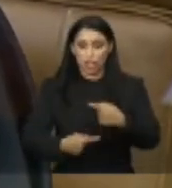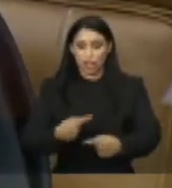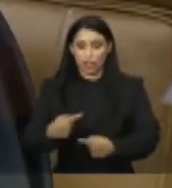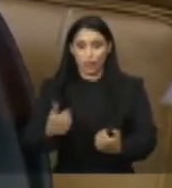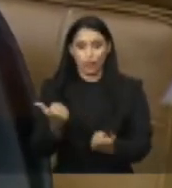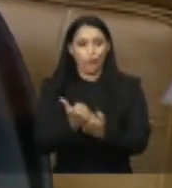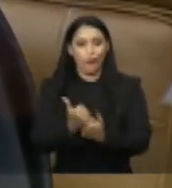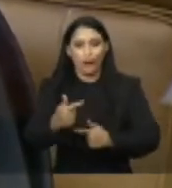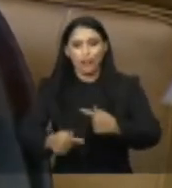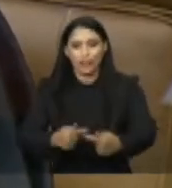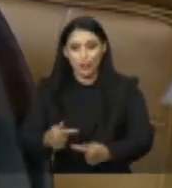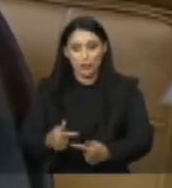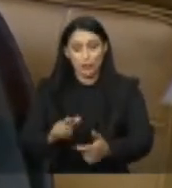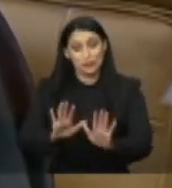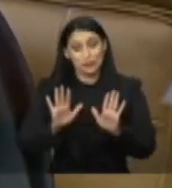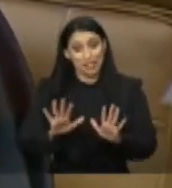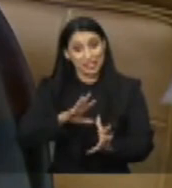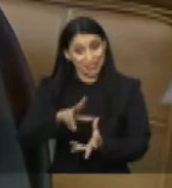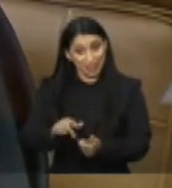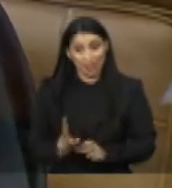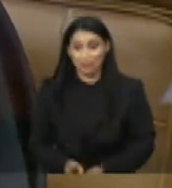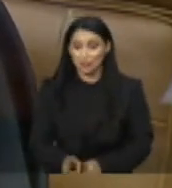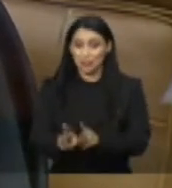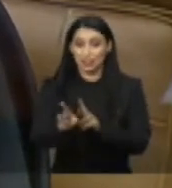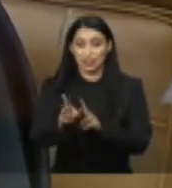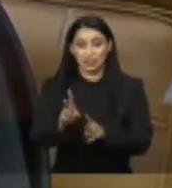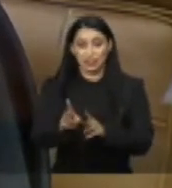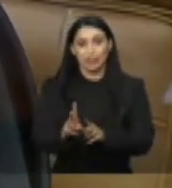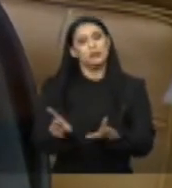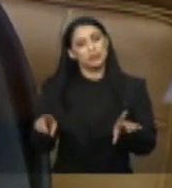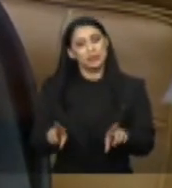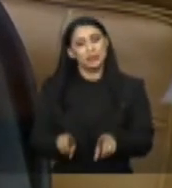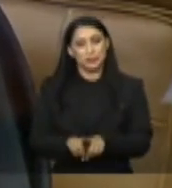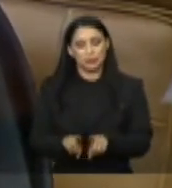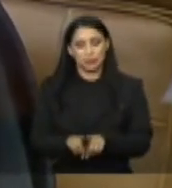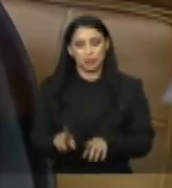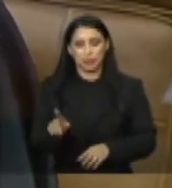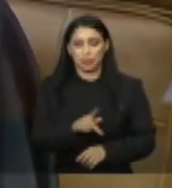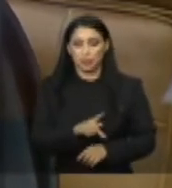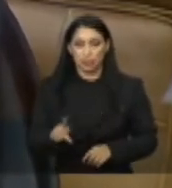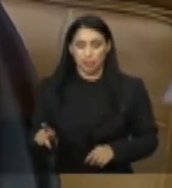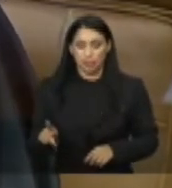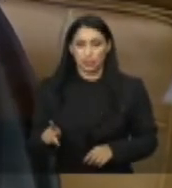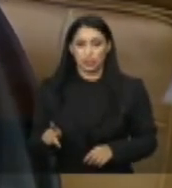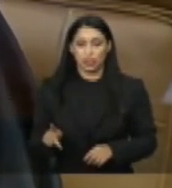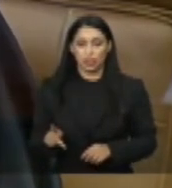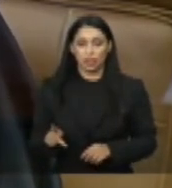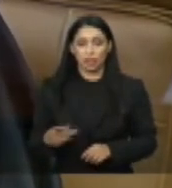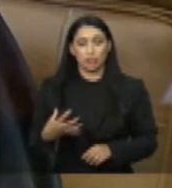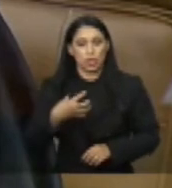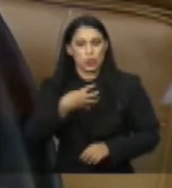vai, mas a terra permanece para sempre. Isso também, senhor presidente, não impede que eu me